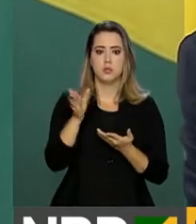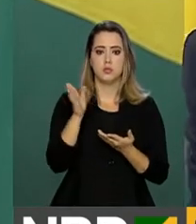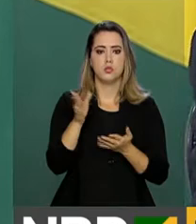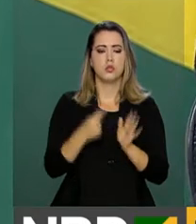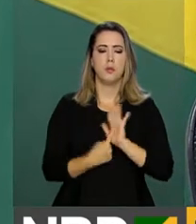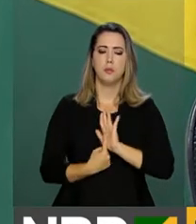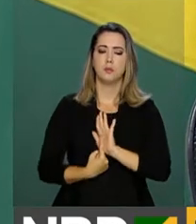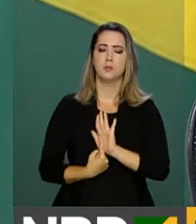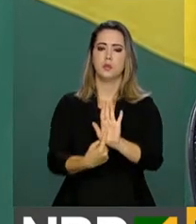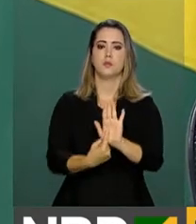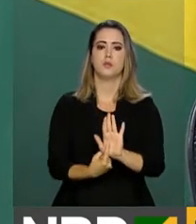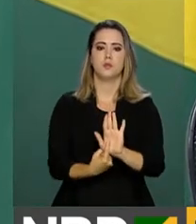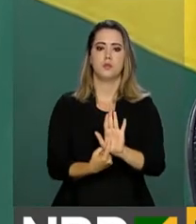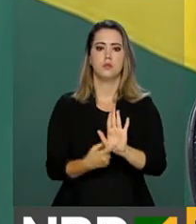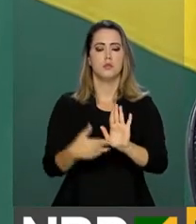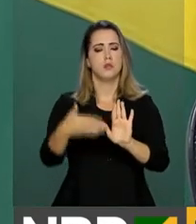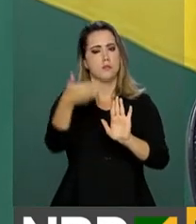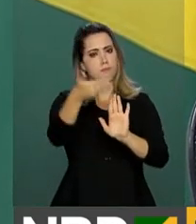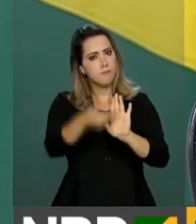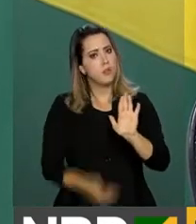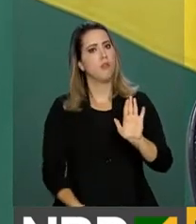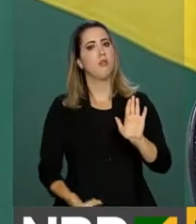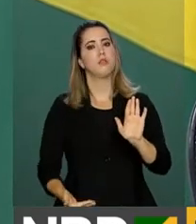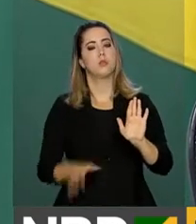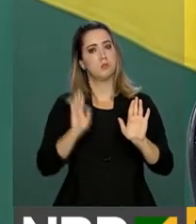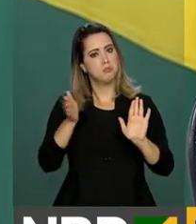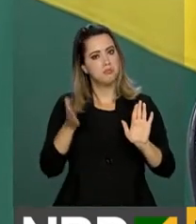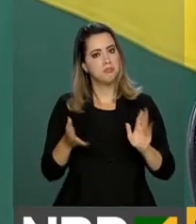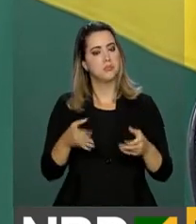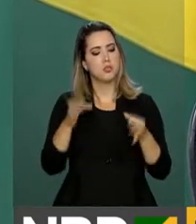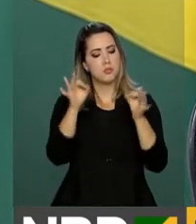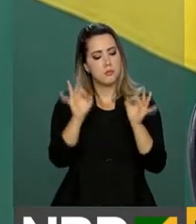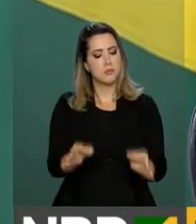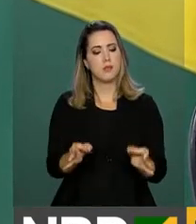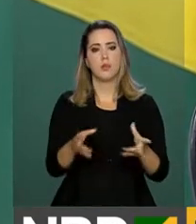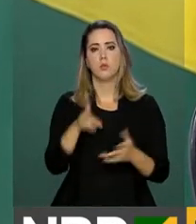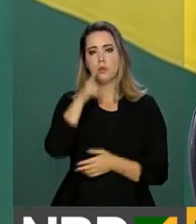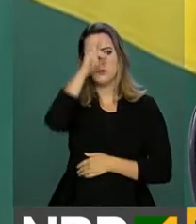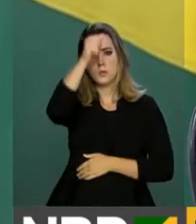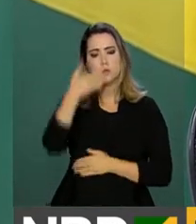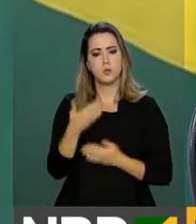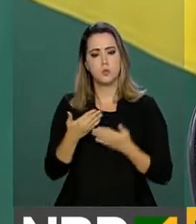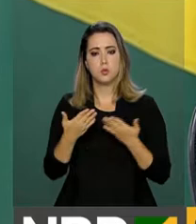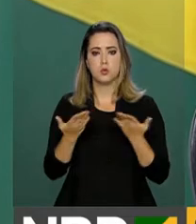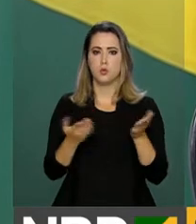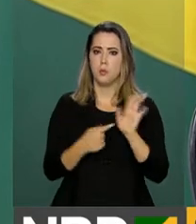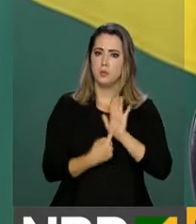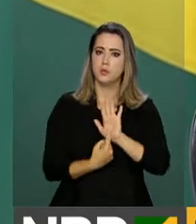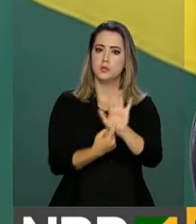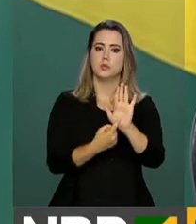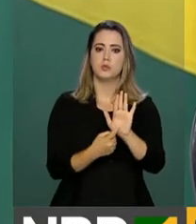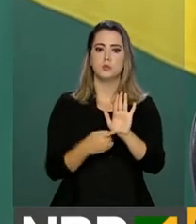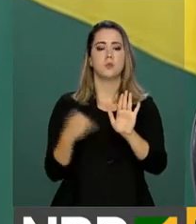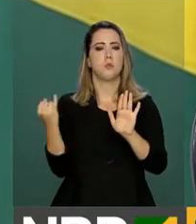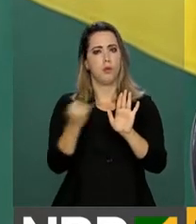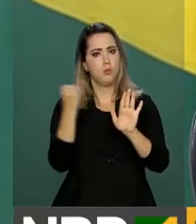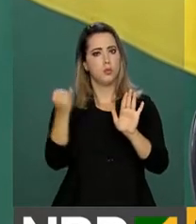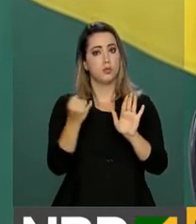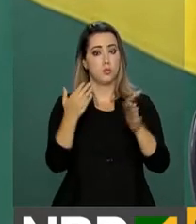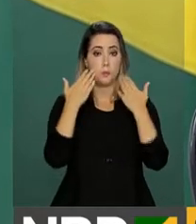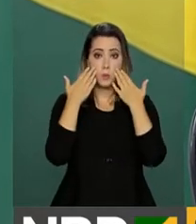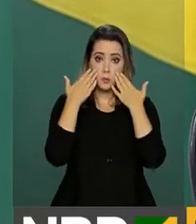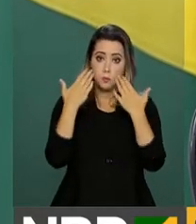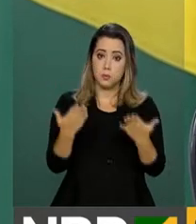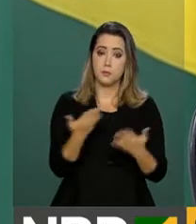demonstrado olha está enfaticamente demonstrado está fortemente demonstrado estar relevantemente demonstrado